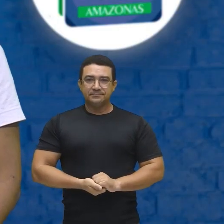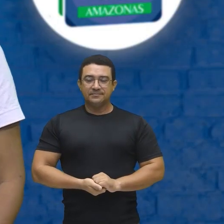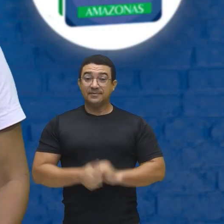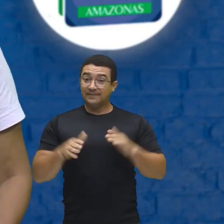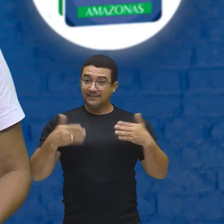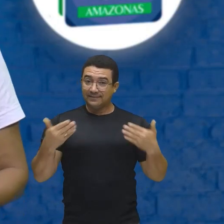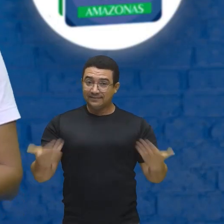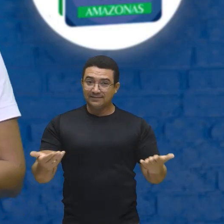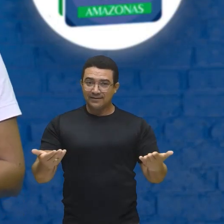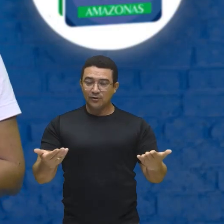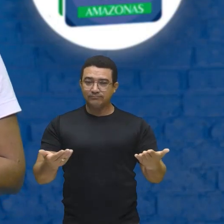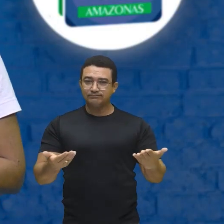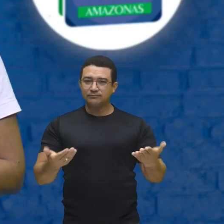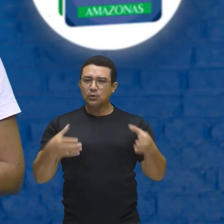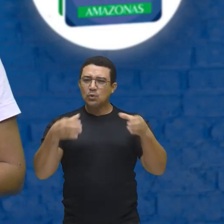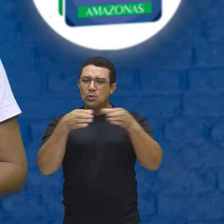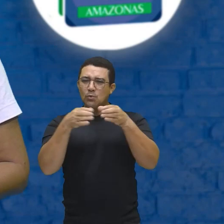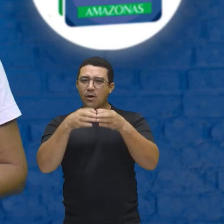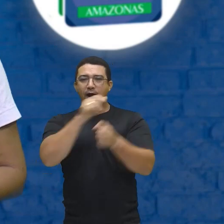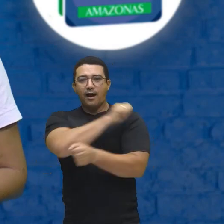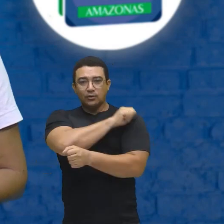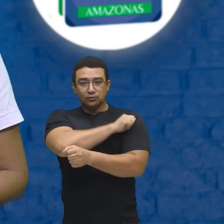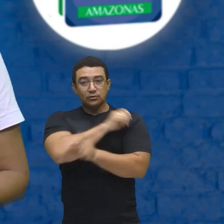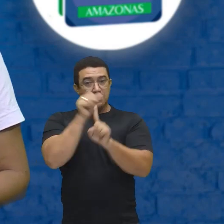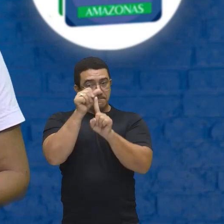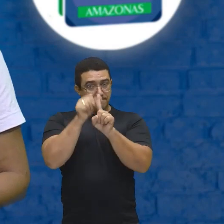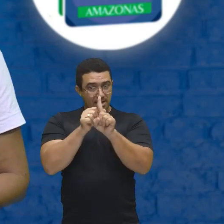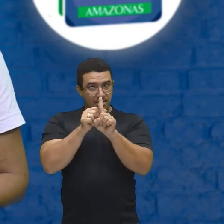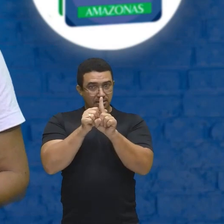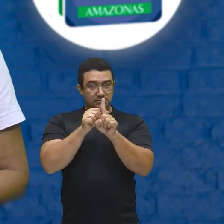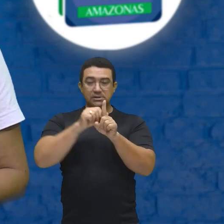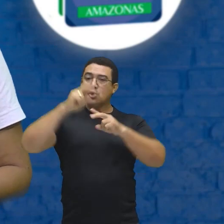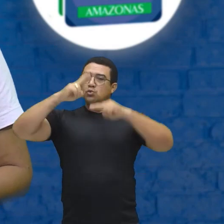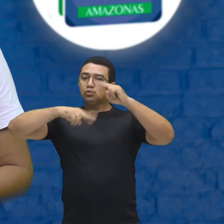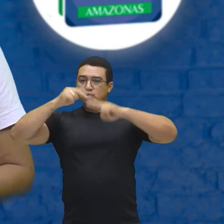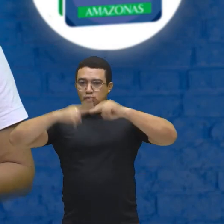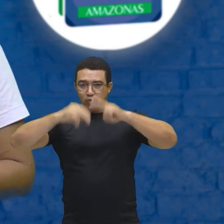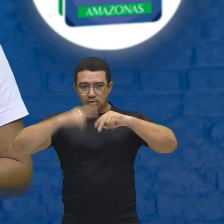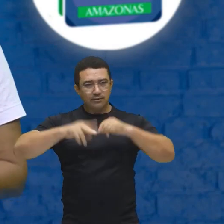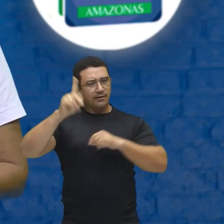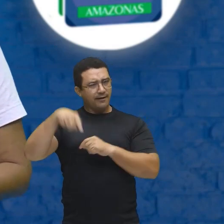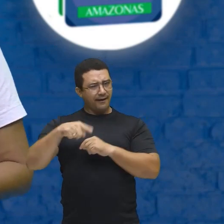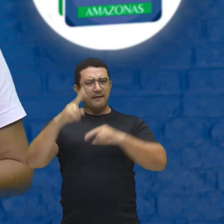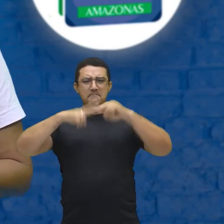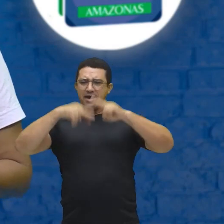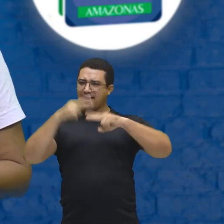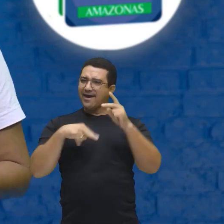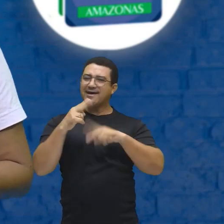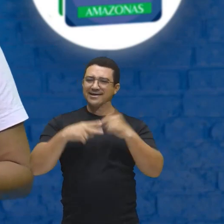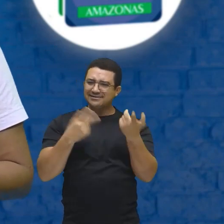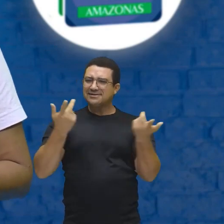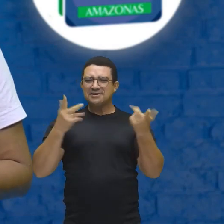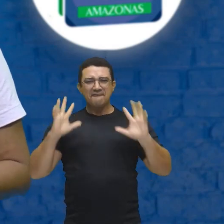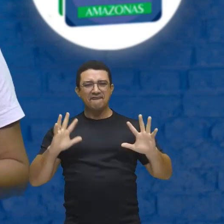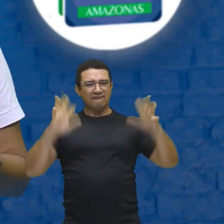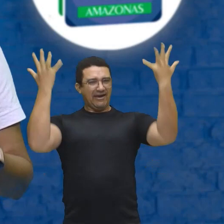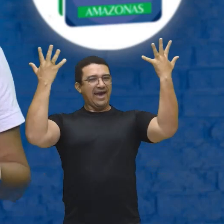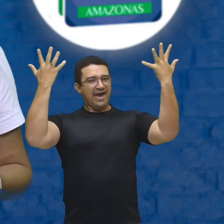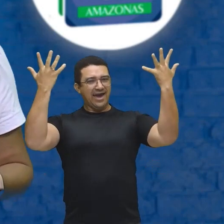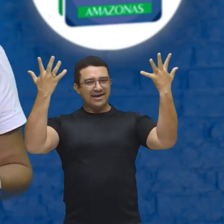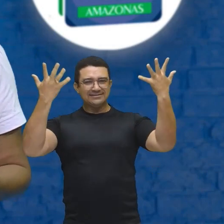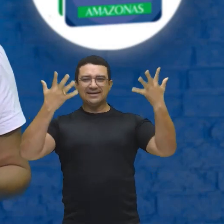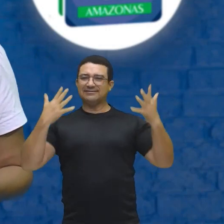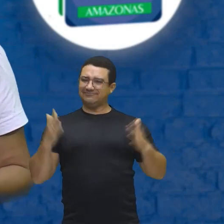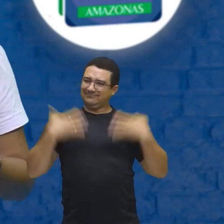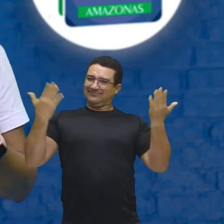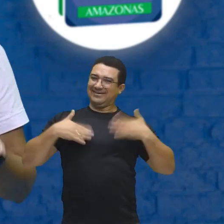Então, turminha, vamos lá. Esse mês, que é o mês de junho, é um mês muito animado, é um mês que é agitado e nós